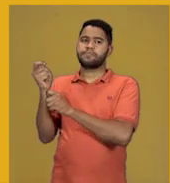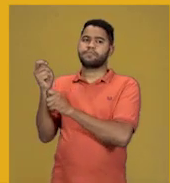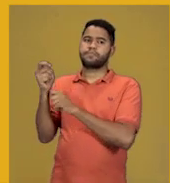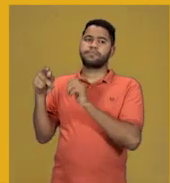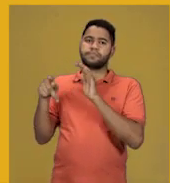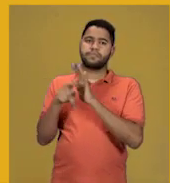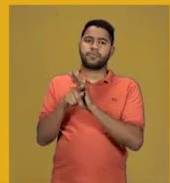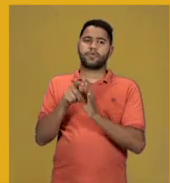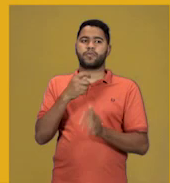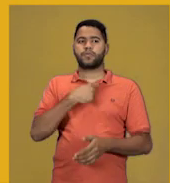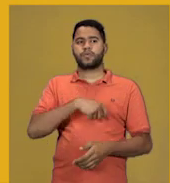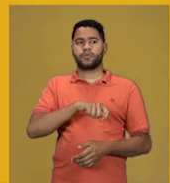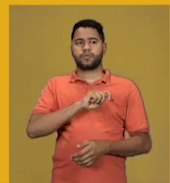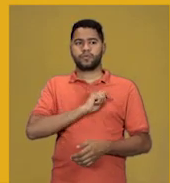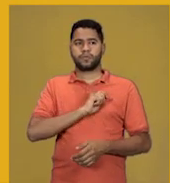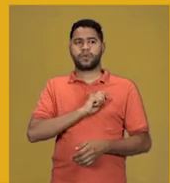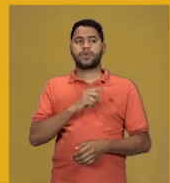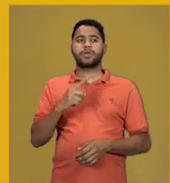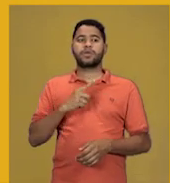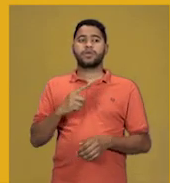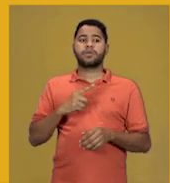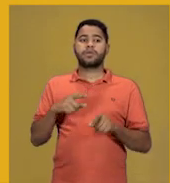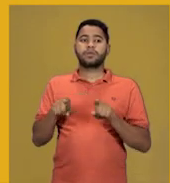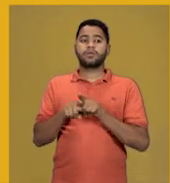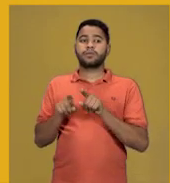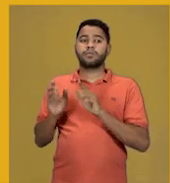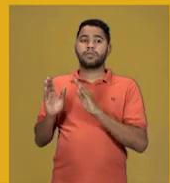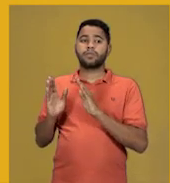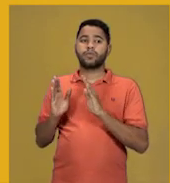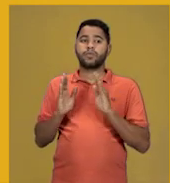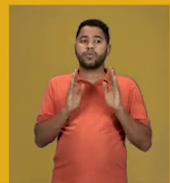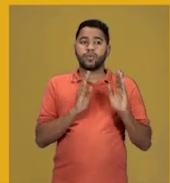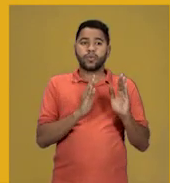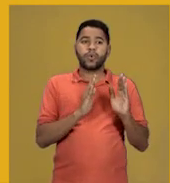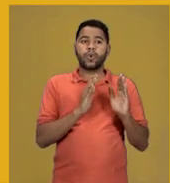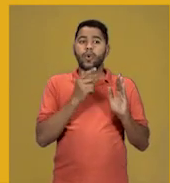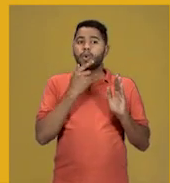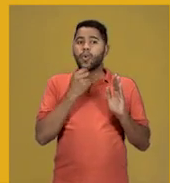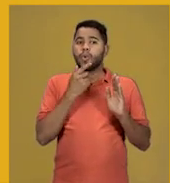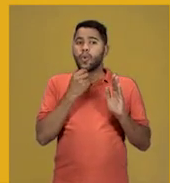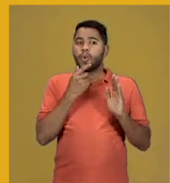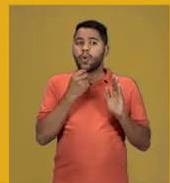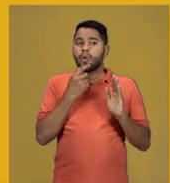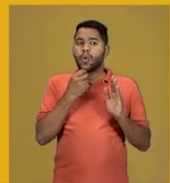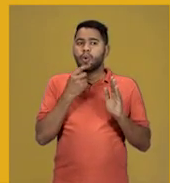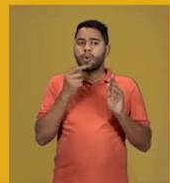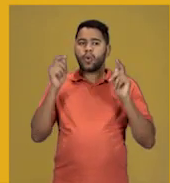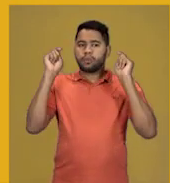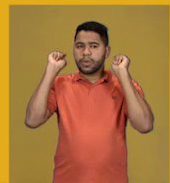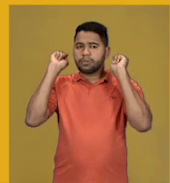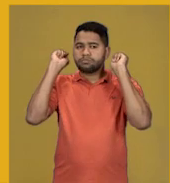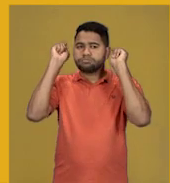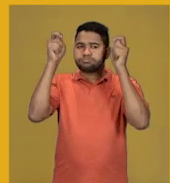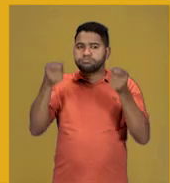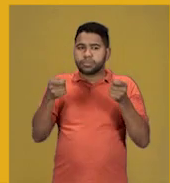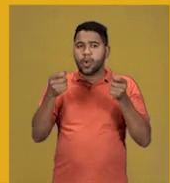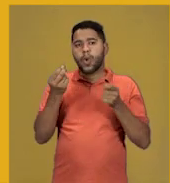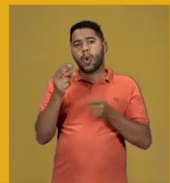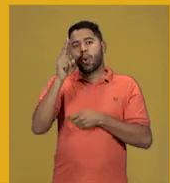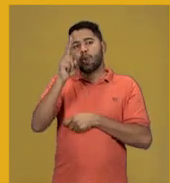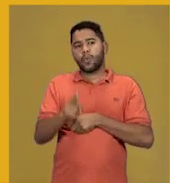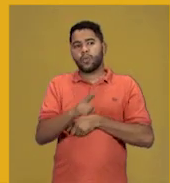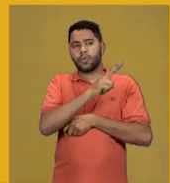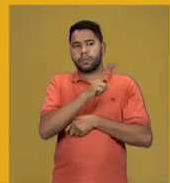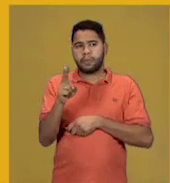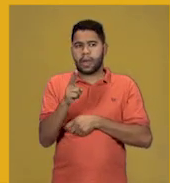dos espanhóis, e nós temos aqui do lado um religioso, né, um monge, um padre ali com um crucifixo